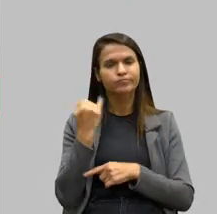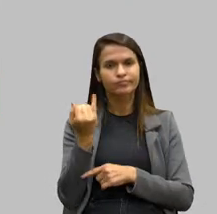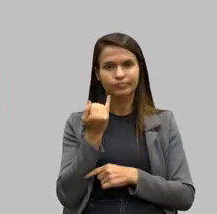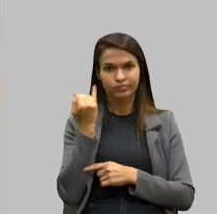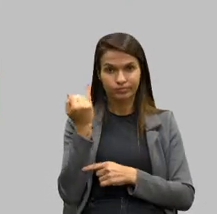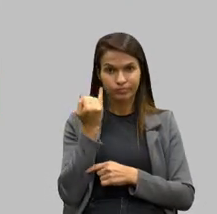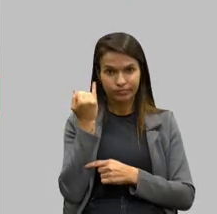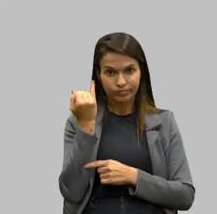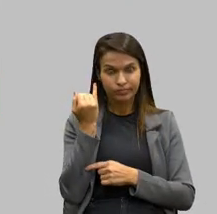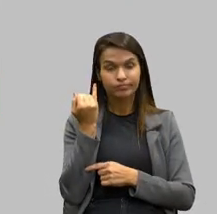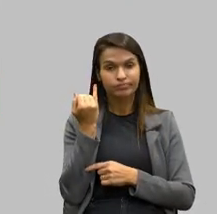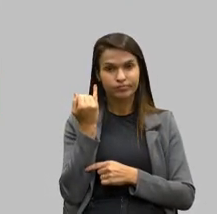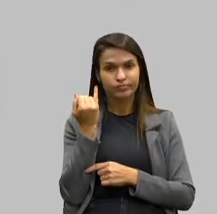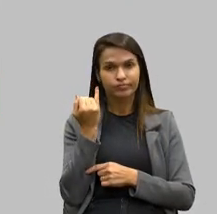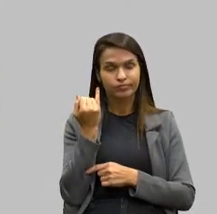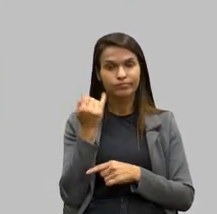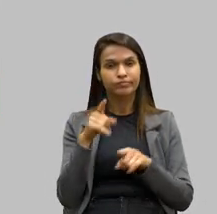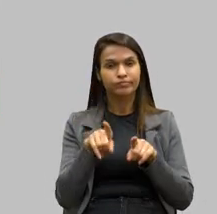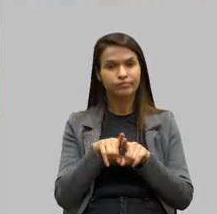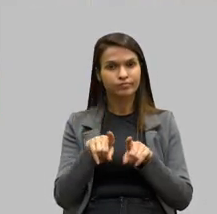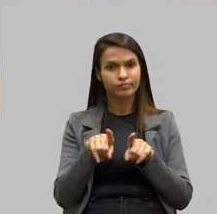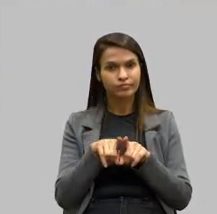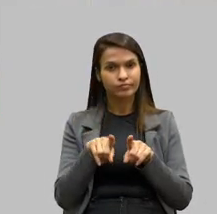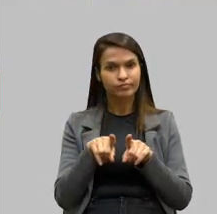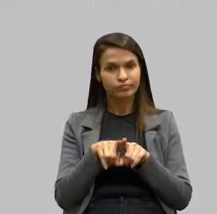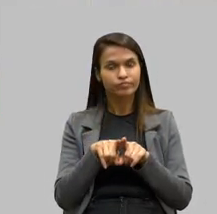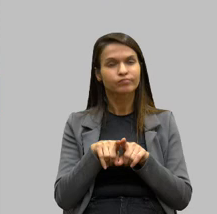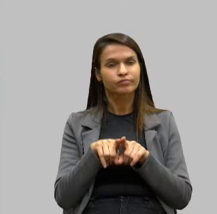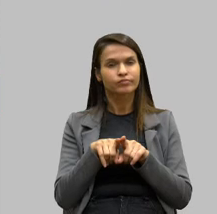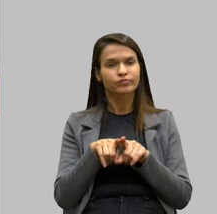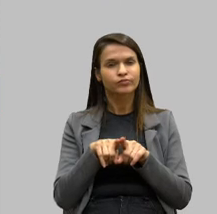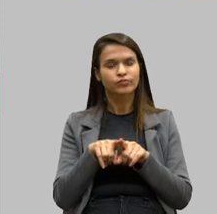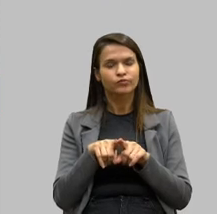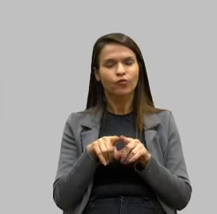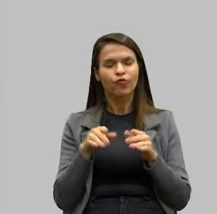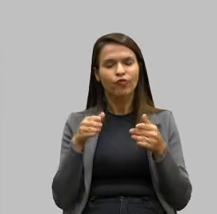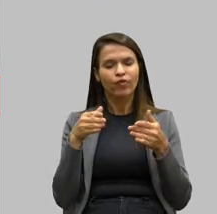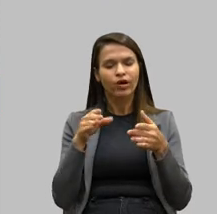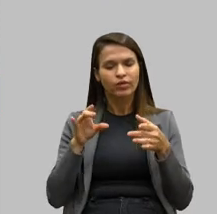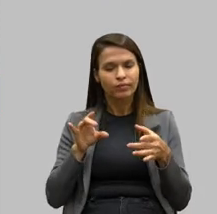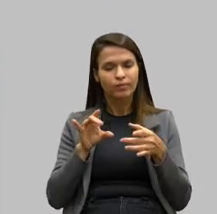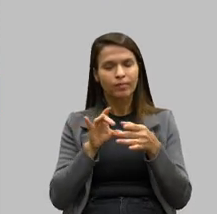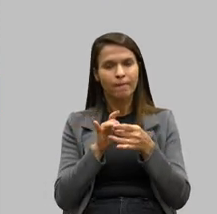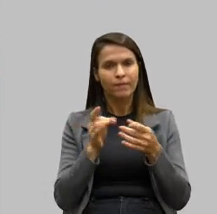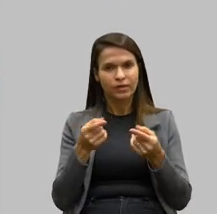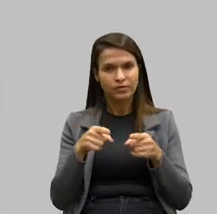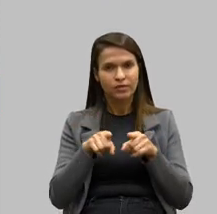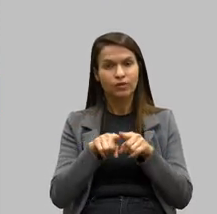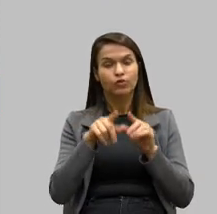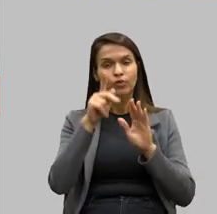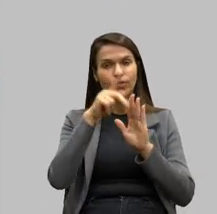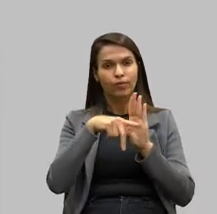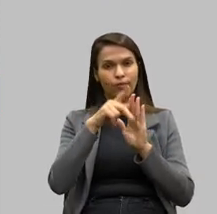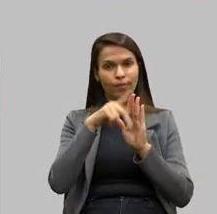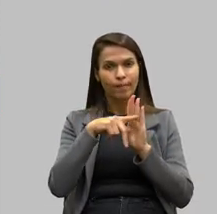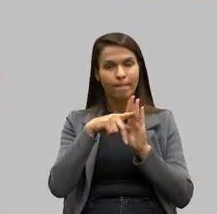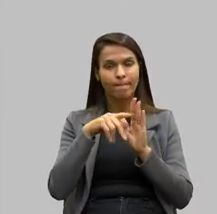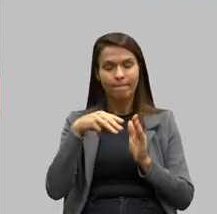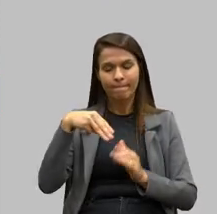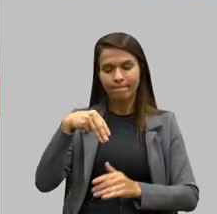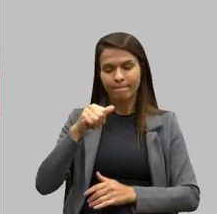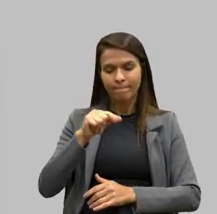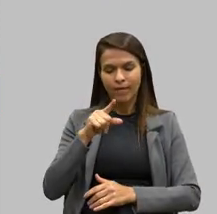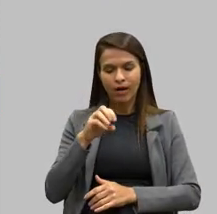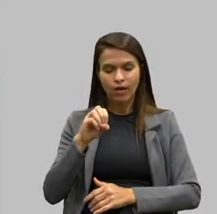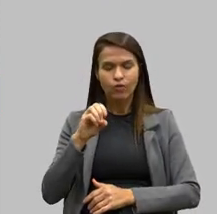e, sobretudo, através de parcerias. Há exemplo do projeto Mãos Dadas. Esse